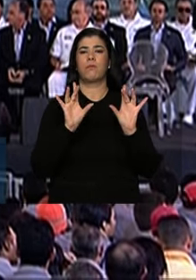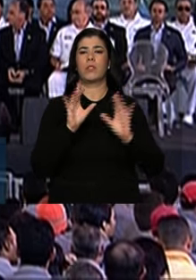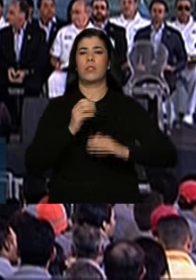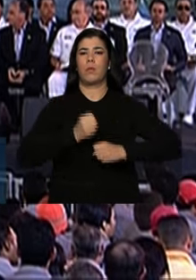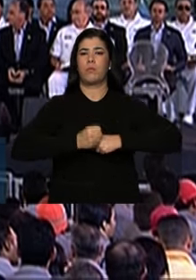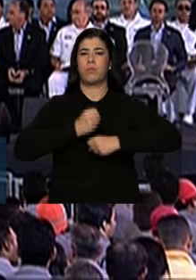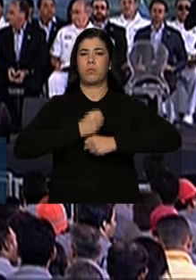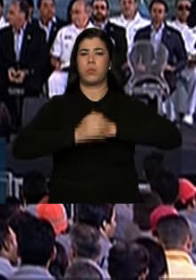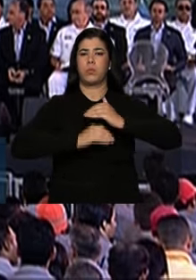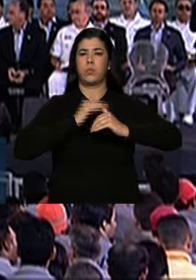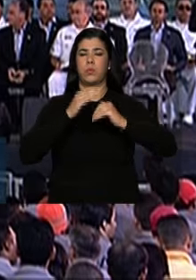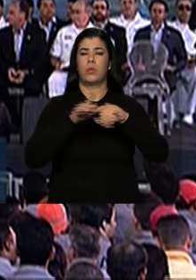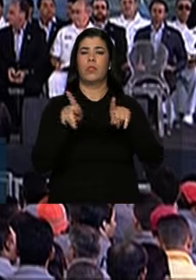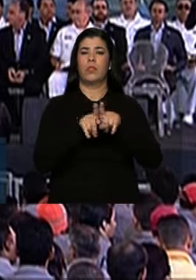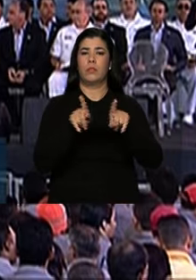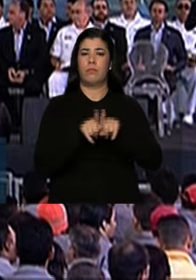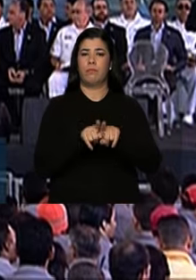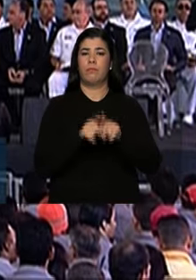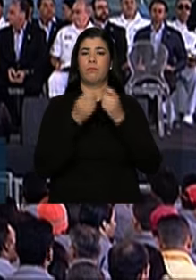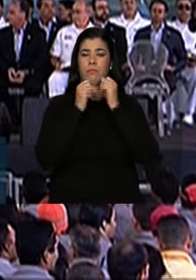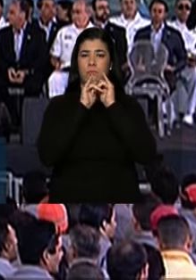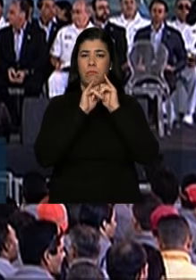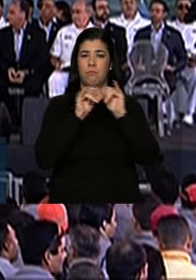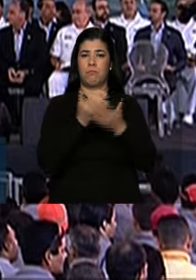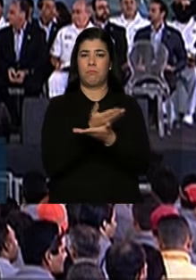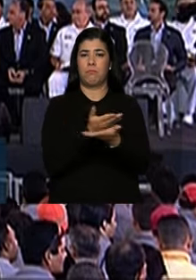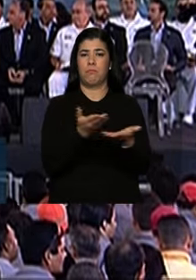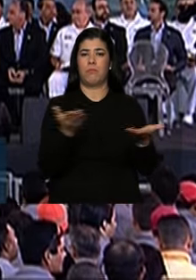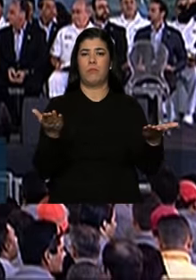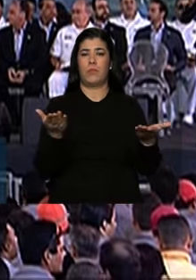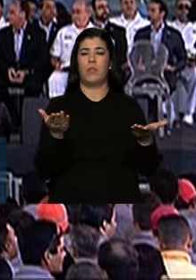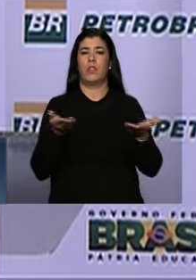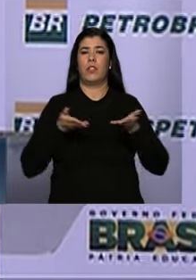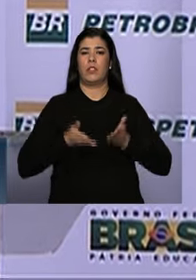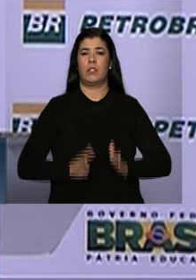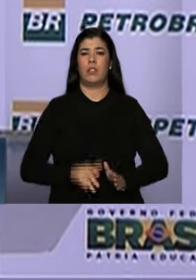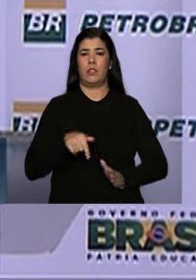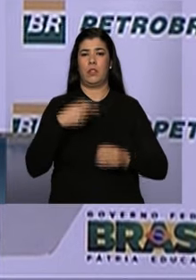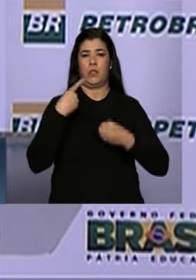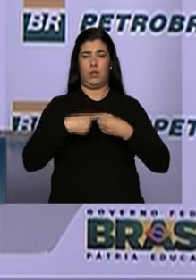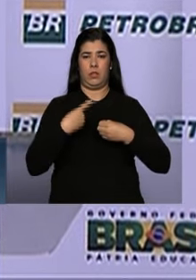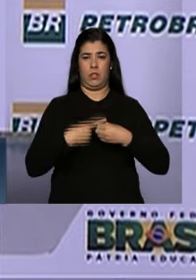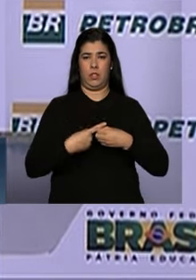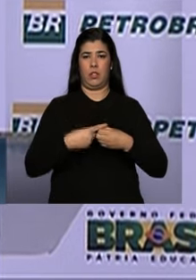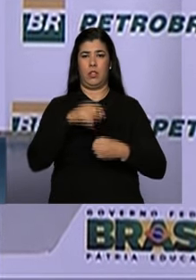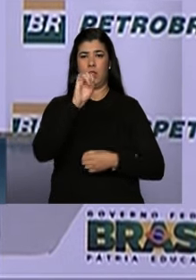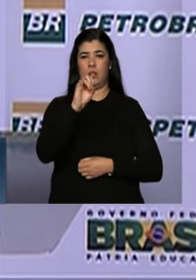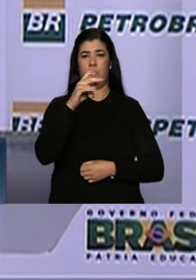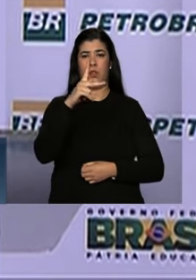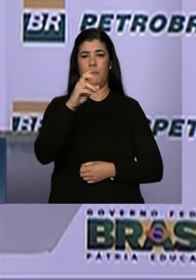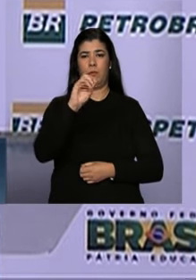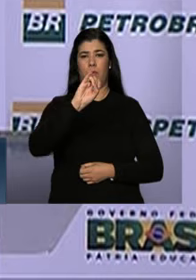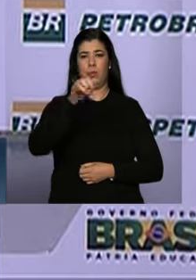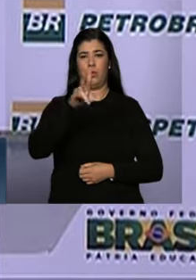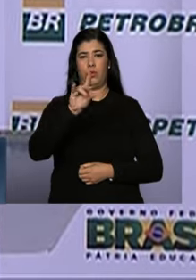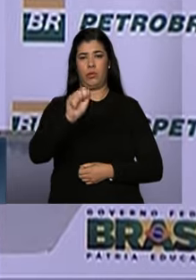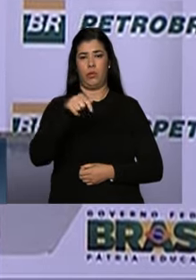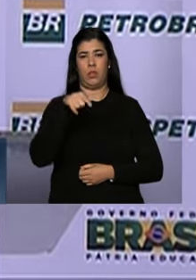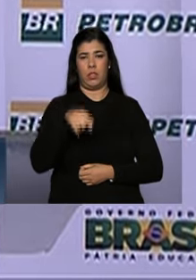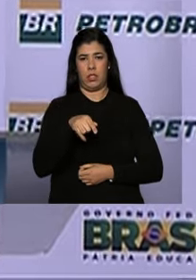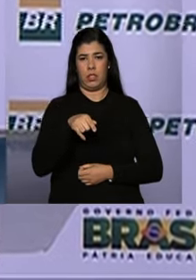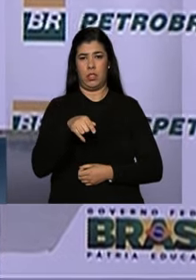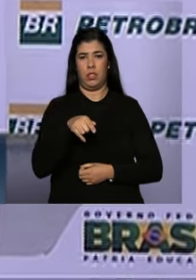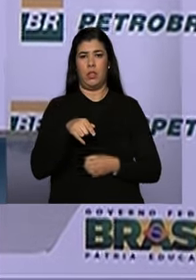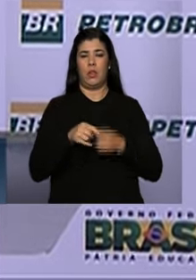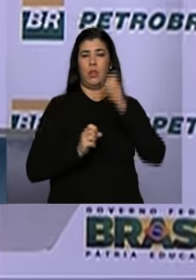porte, dizendo a todos os ipojucanos que Ipojuca e o complexo industrial de